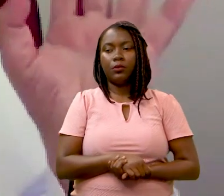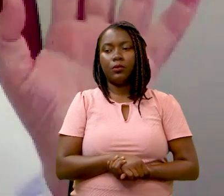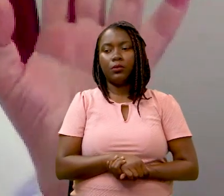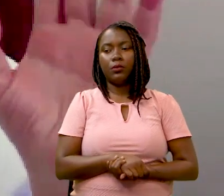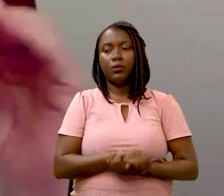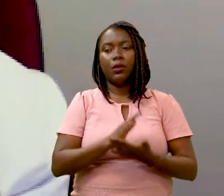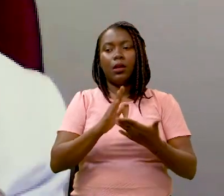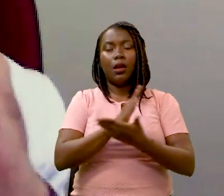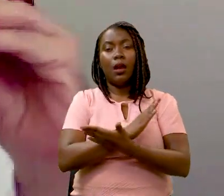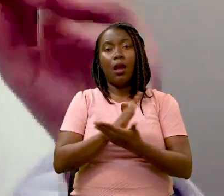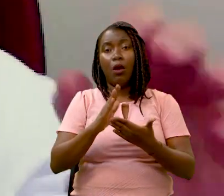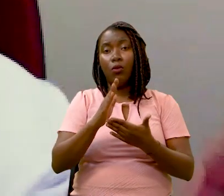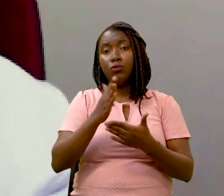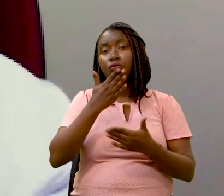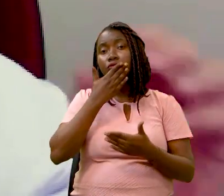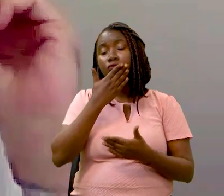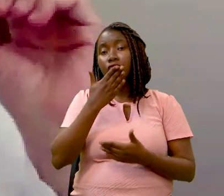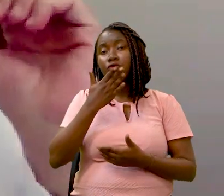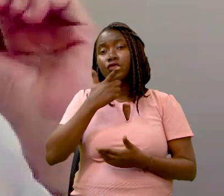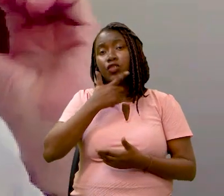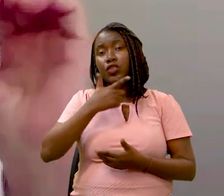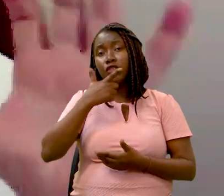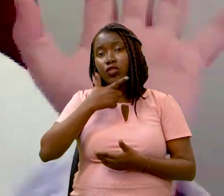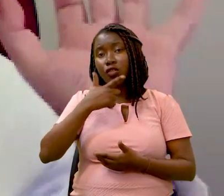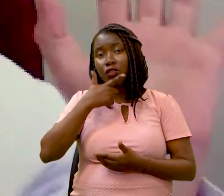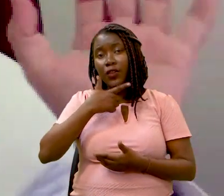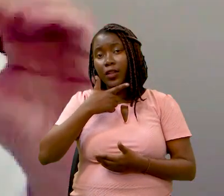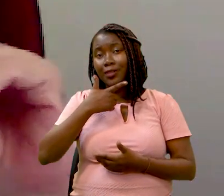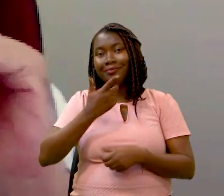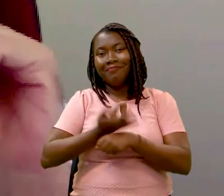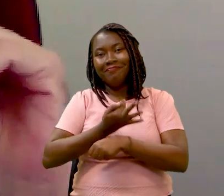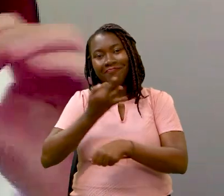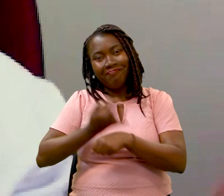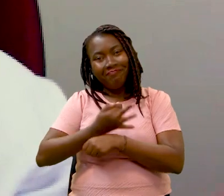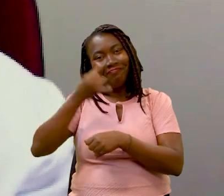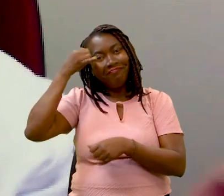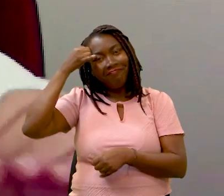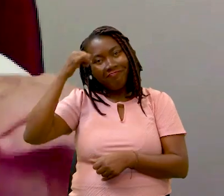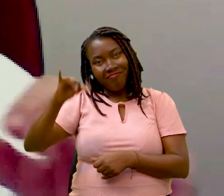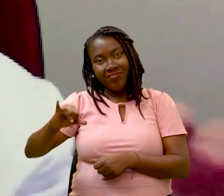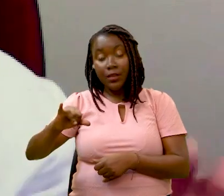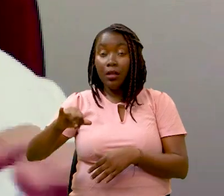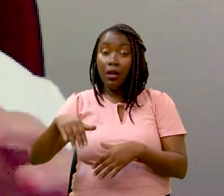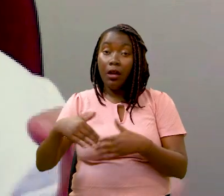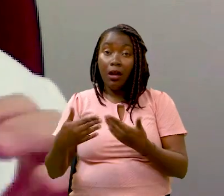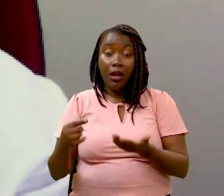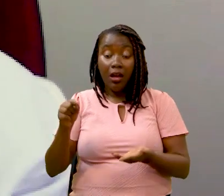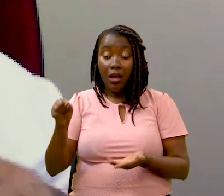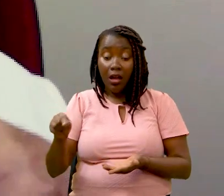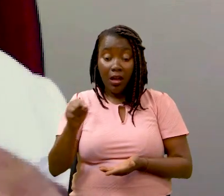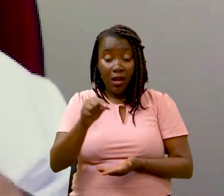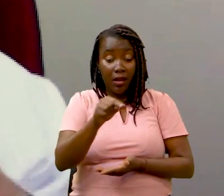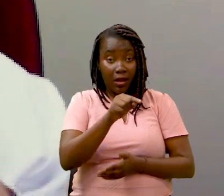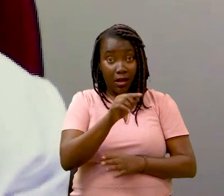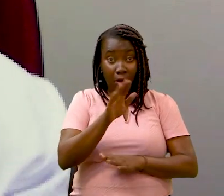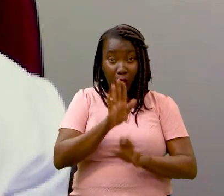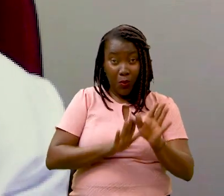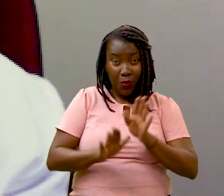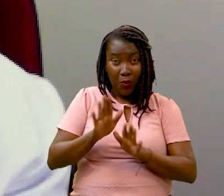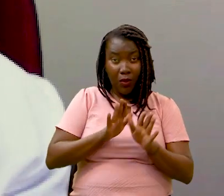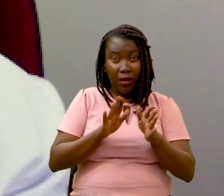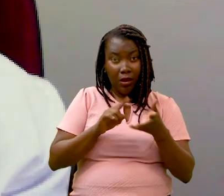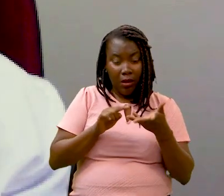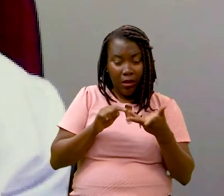fizer mal, não tome vinho, se alguns tipos de queijo for intolerante, evite, e assim. Então, esses